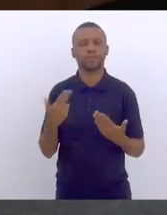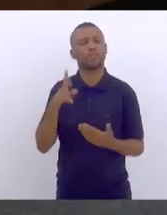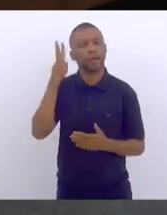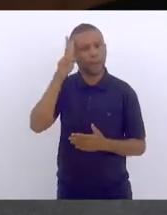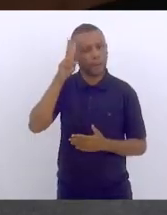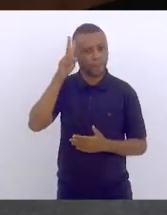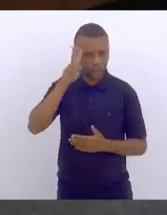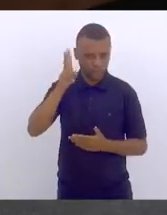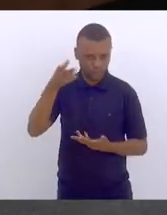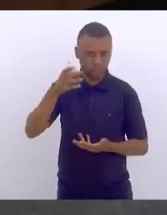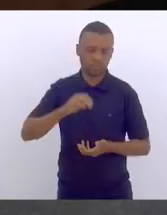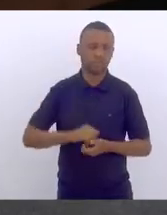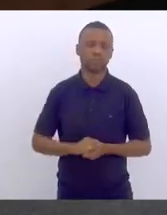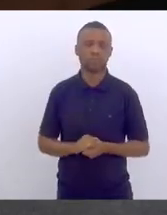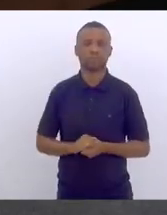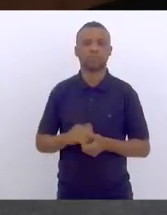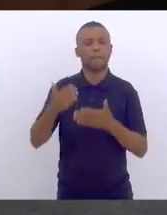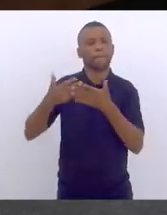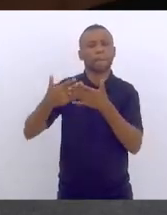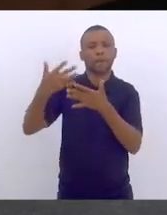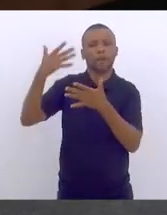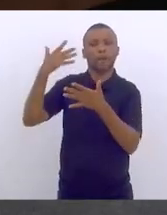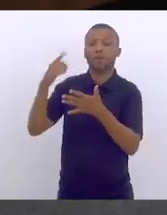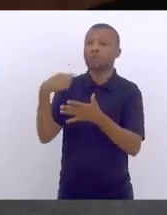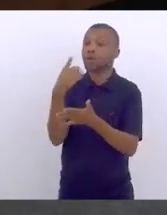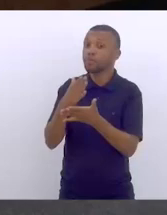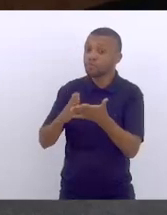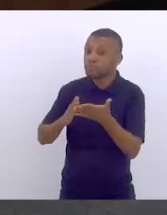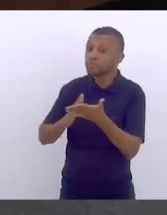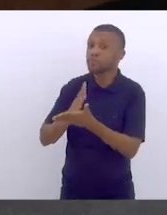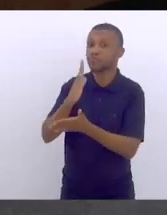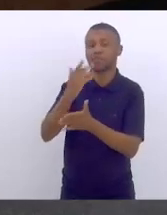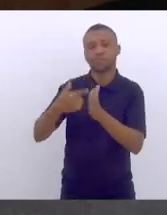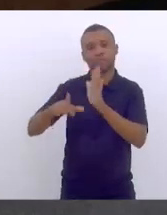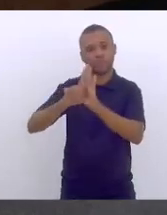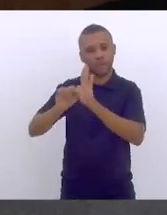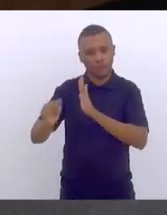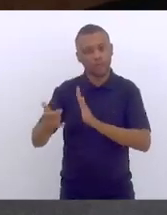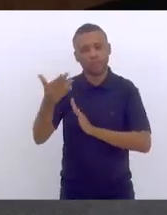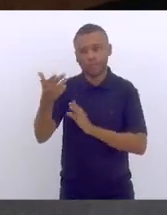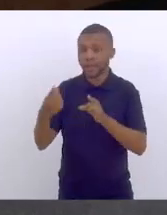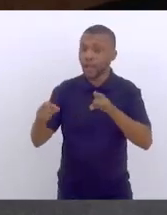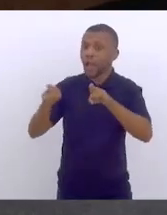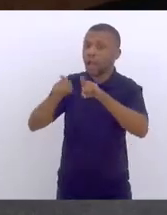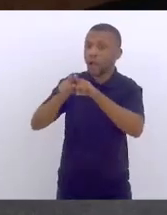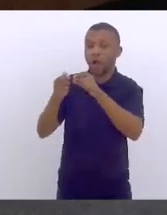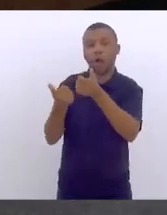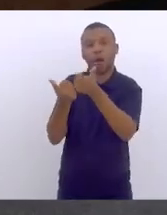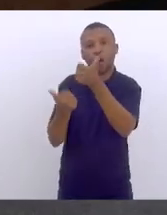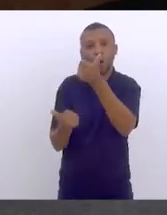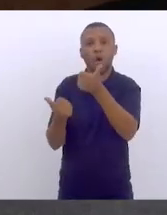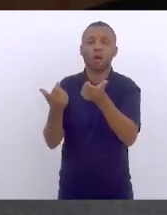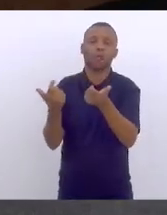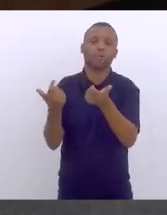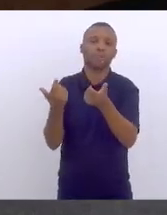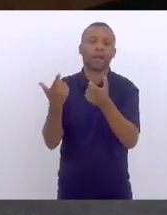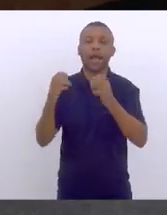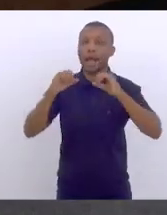recapitulando, nós, no passado, aprovamos uma lei, Vossa Excelência é coautor comigo, de estádio sem